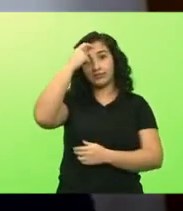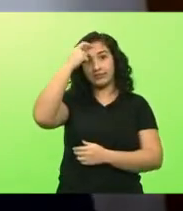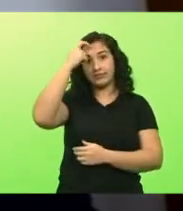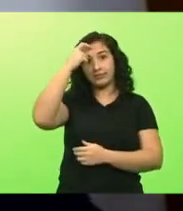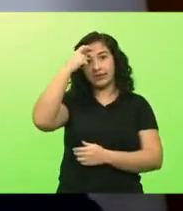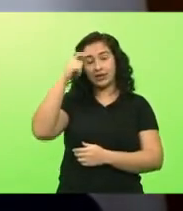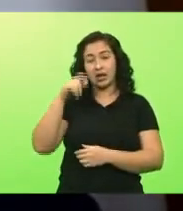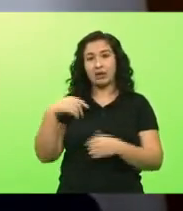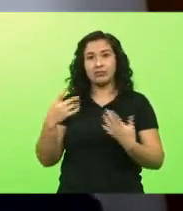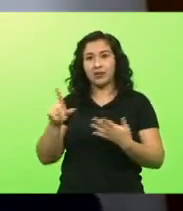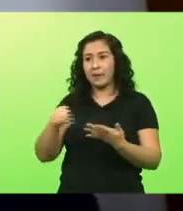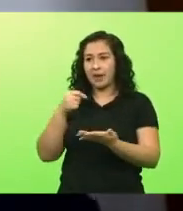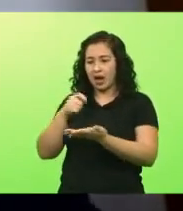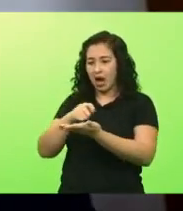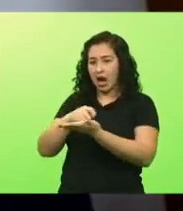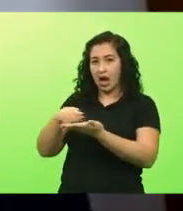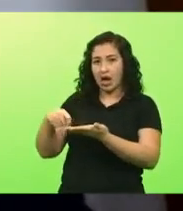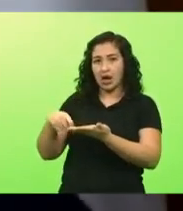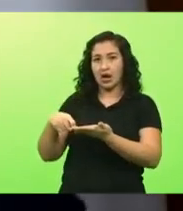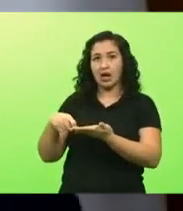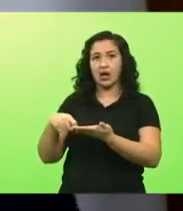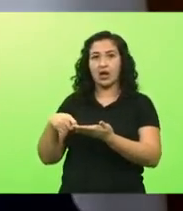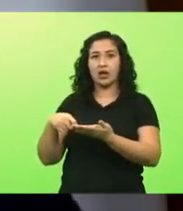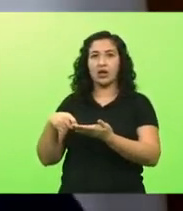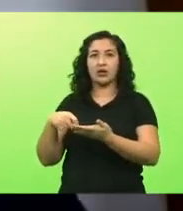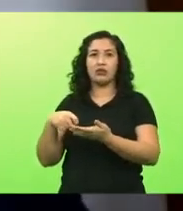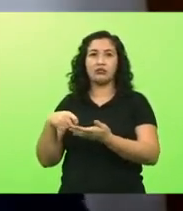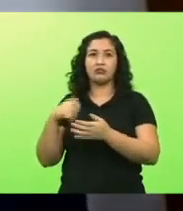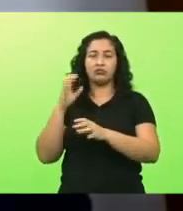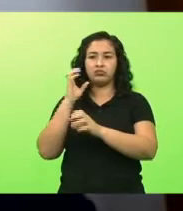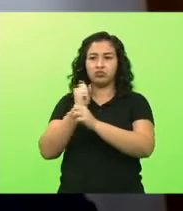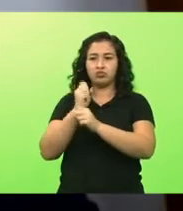fazer conta, de desenvolver uma equação,